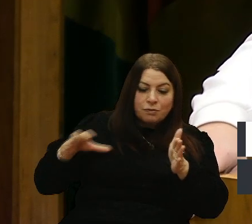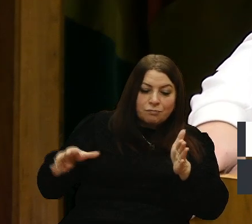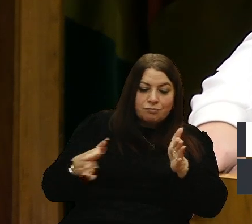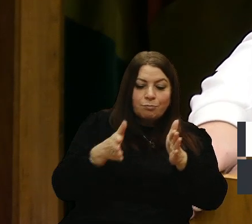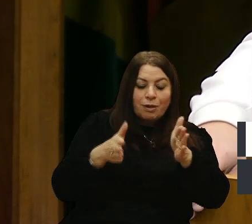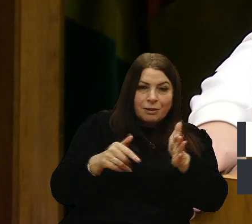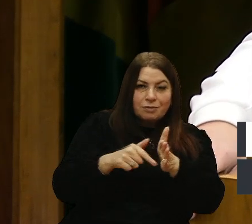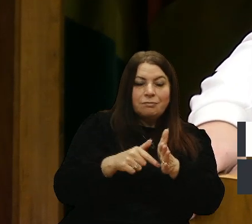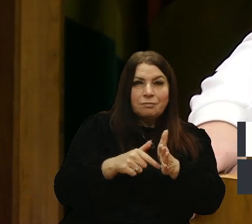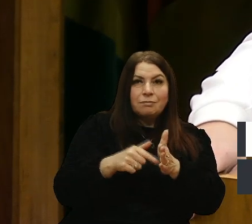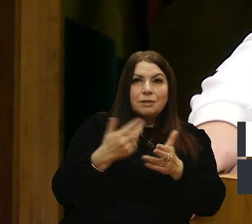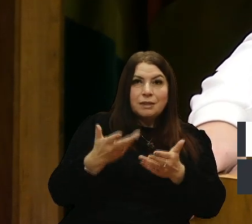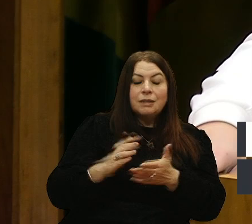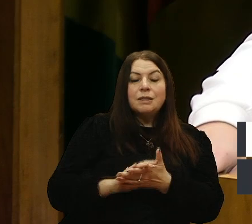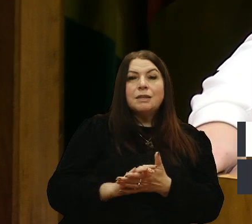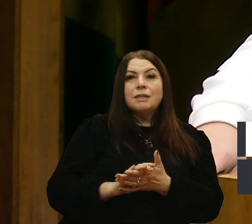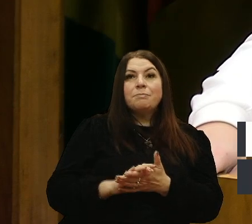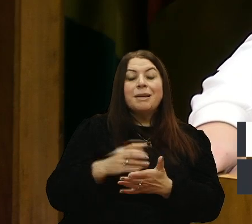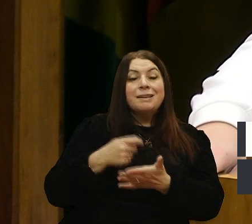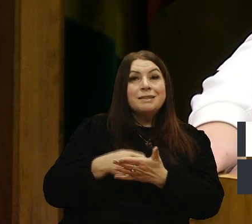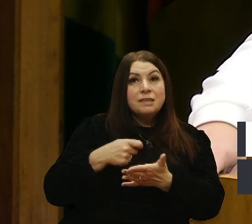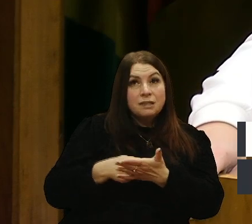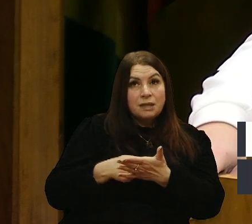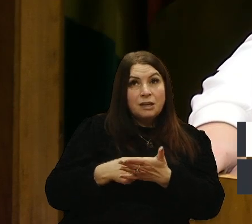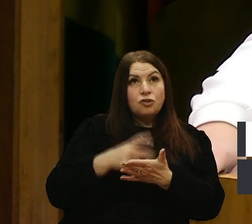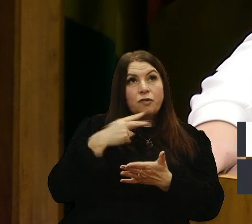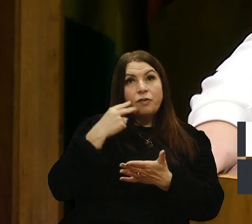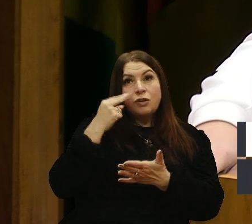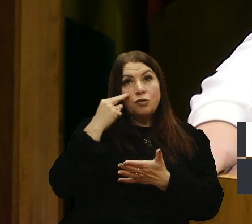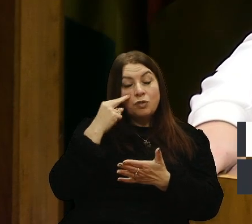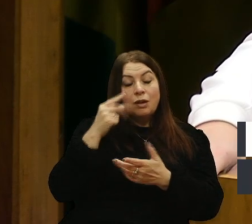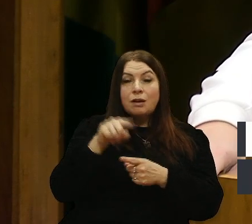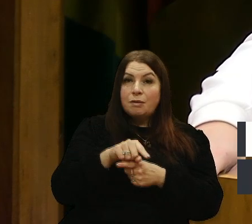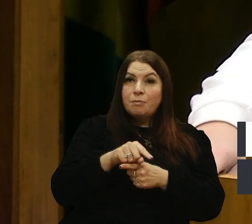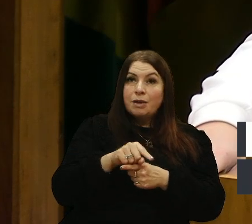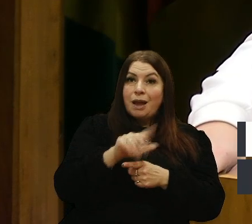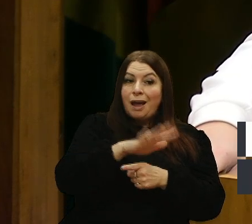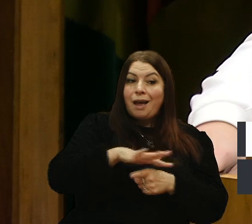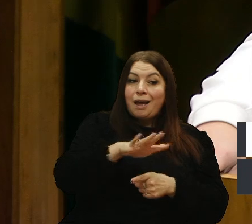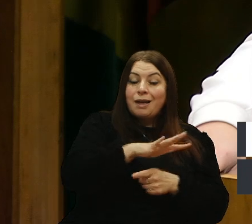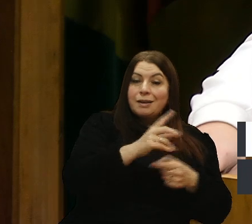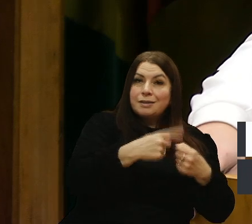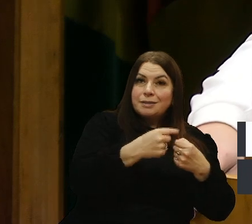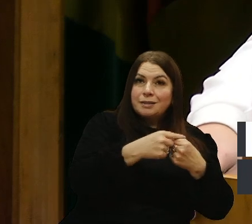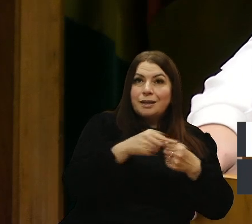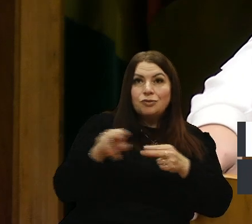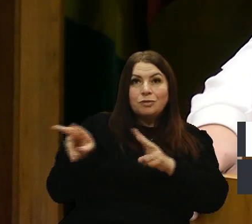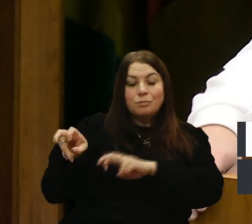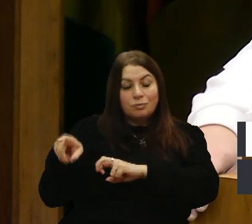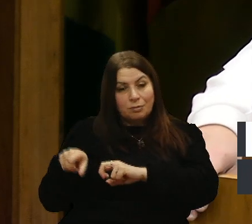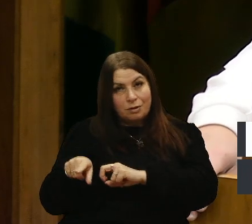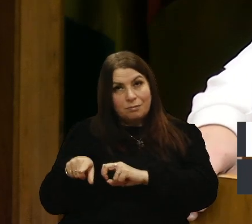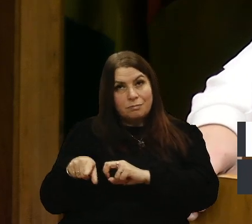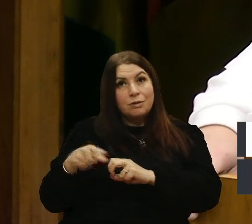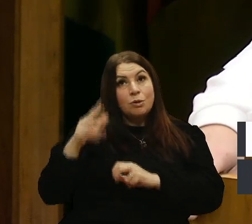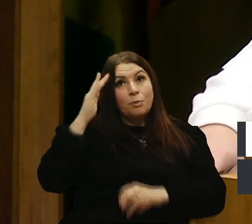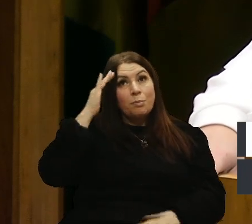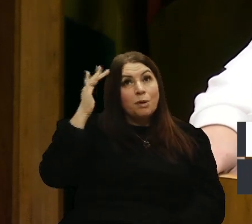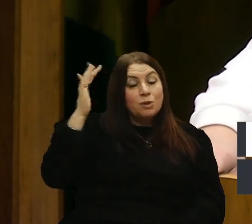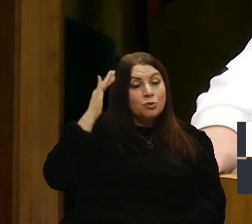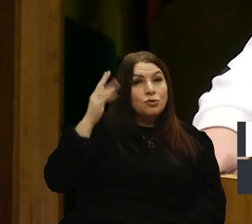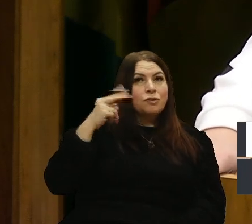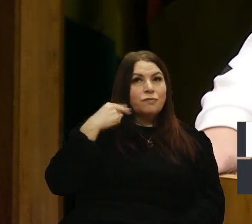Porém, entretanto, essa exigência, vereador Fantinel, é tanto para a área urbana, tanto para a área rural. Então, imagina,